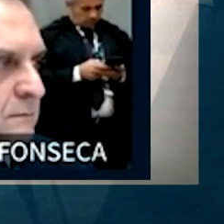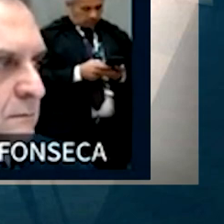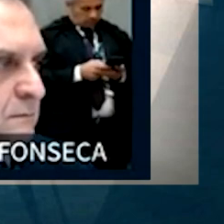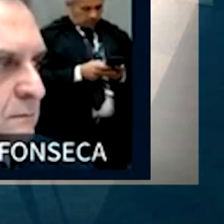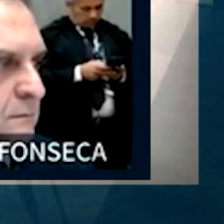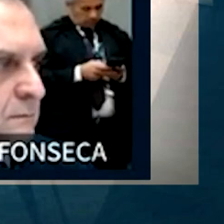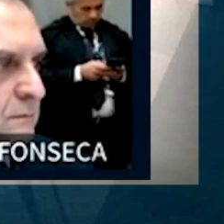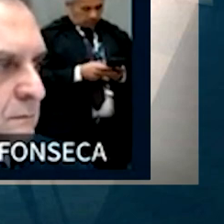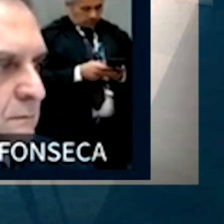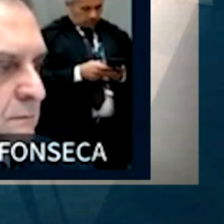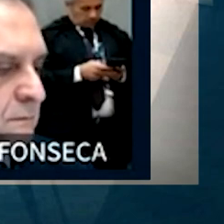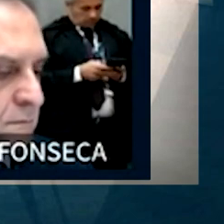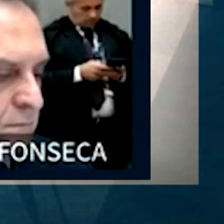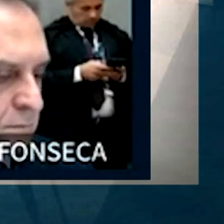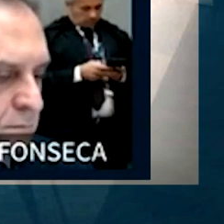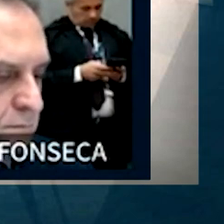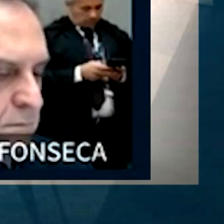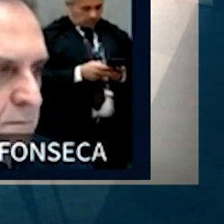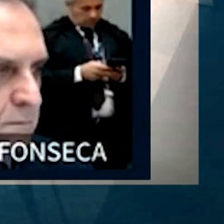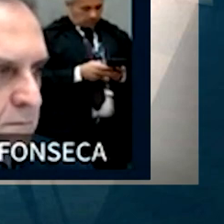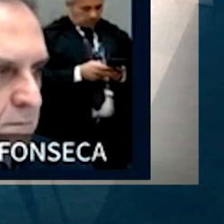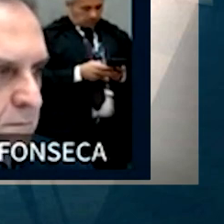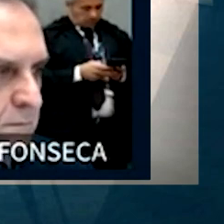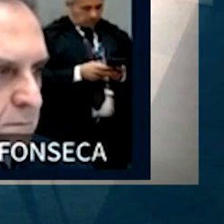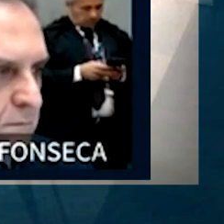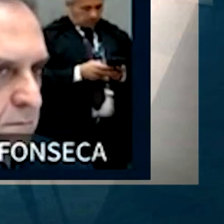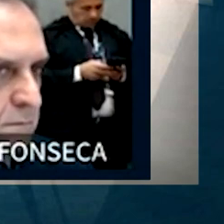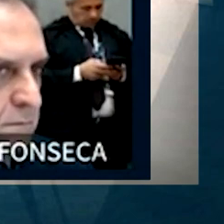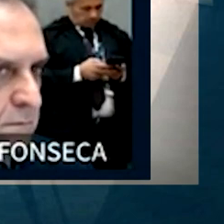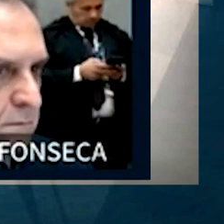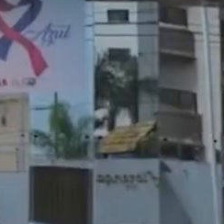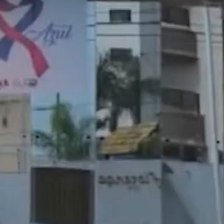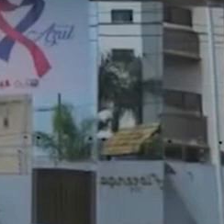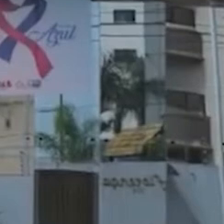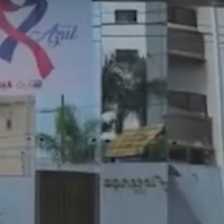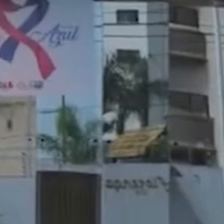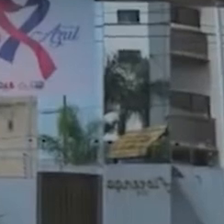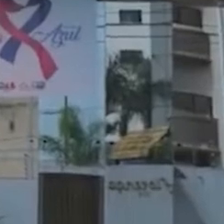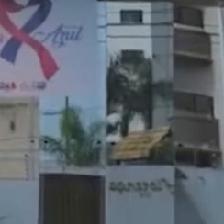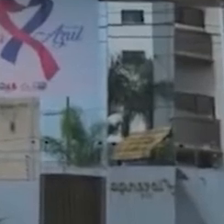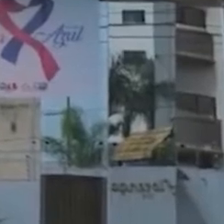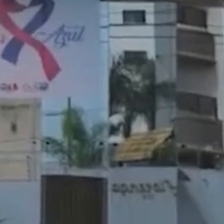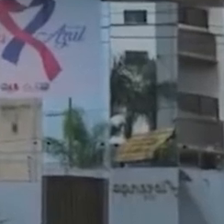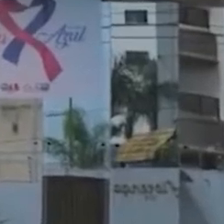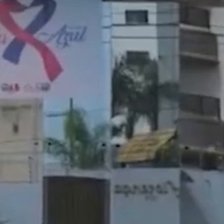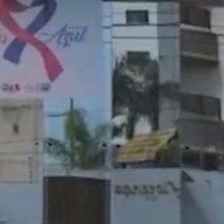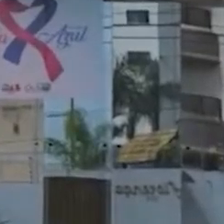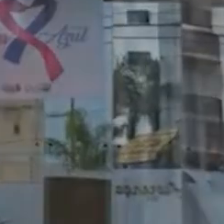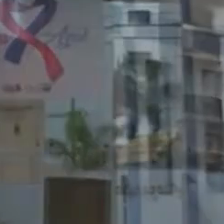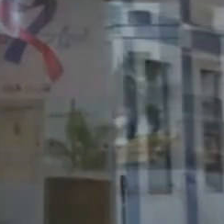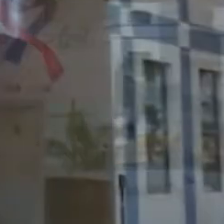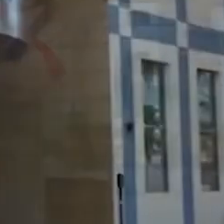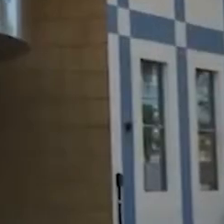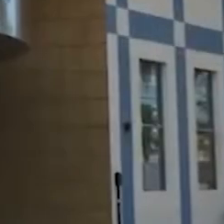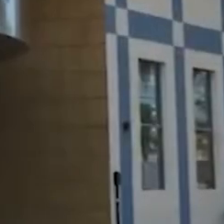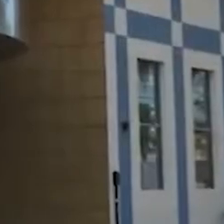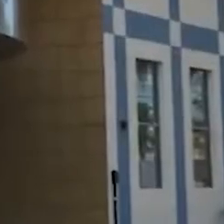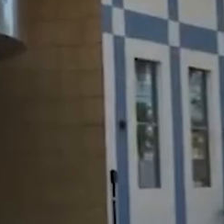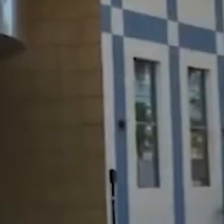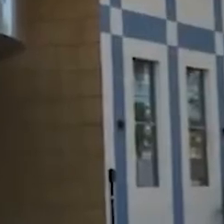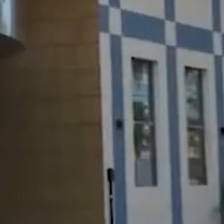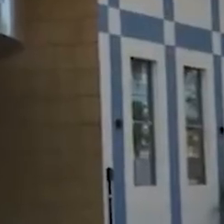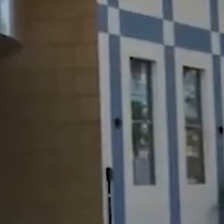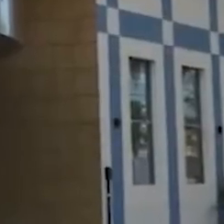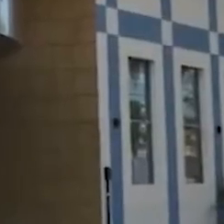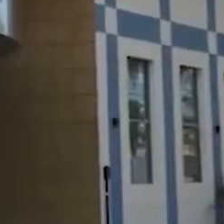maiores para que por exemplo possa atuar no processo até a decisão final assim foi decidido que a Seccional não pode intervir